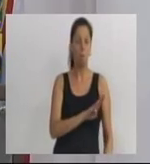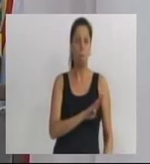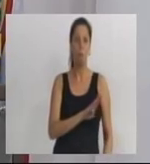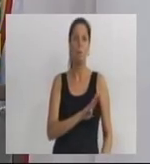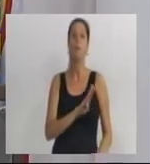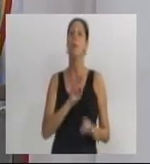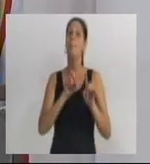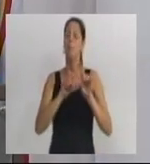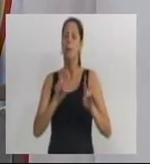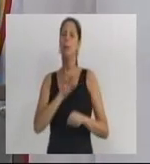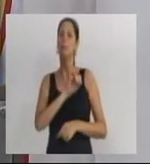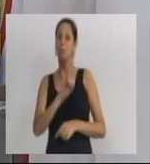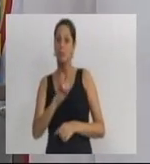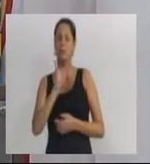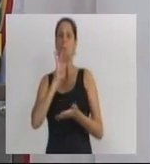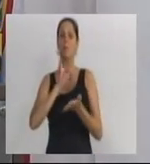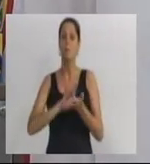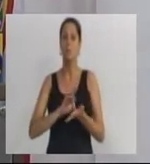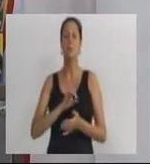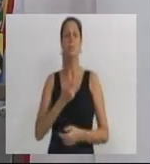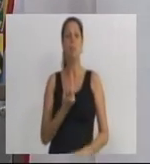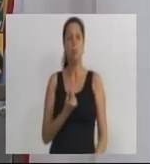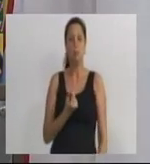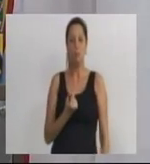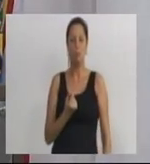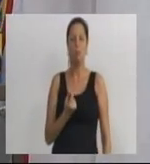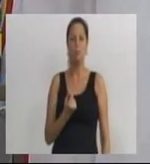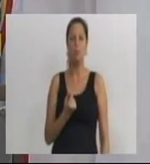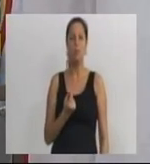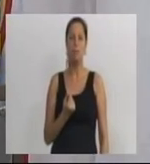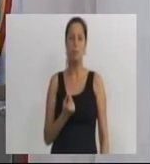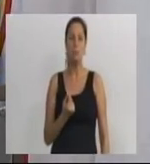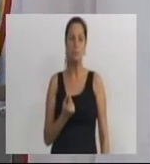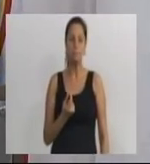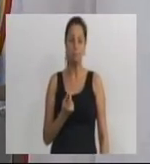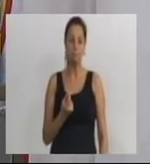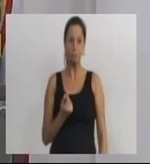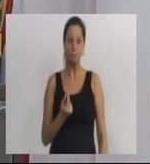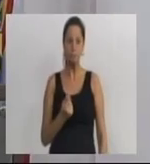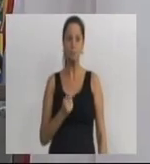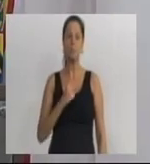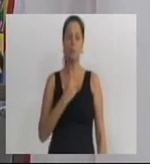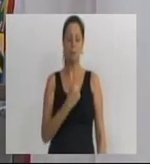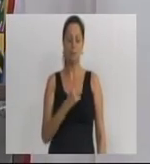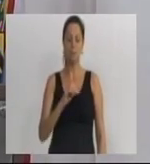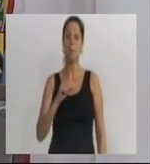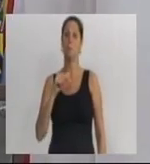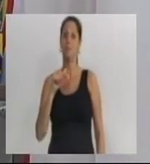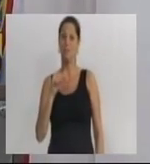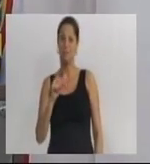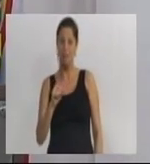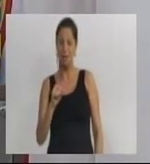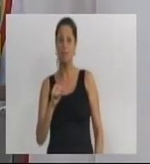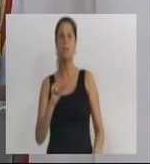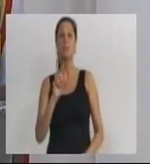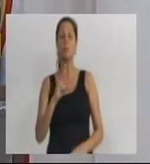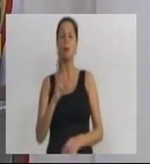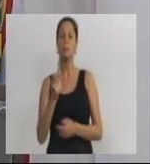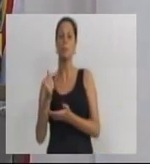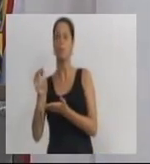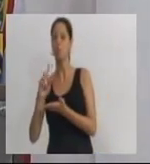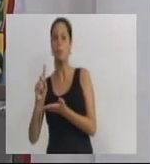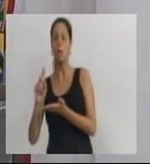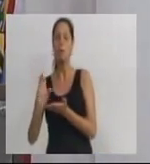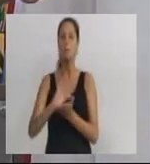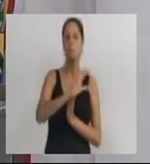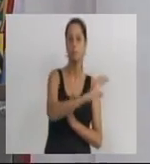lei orgânica, que é um dinheiro que vai para a FURB, que na verdade nunca vai, porque na verdade aquela FURB é uma bagunça. É uma